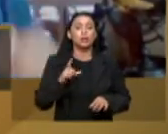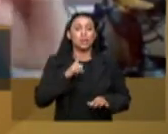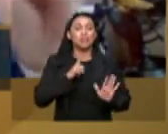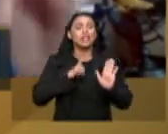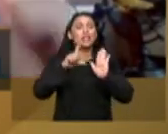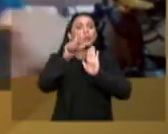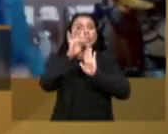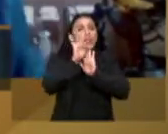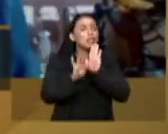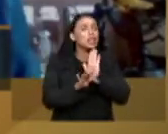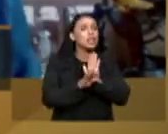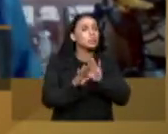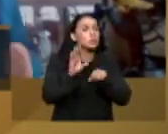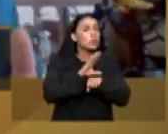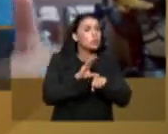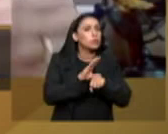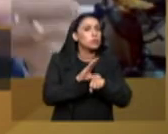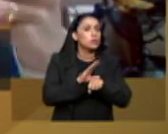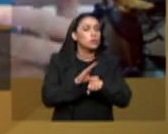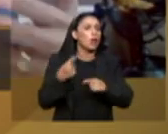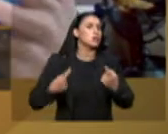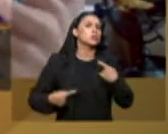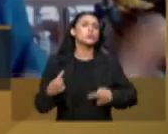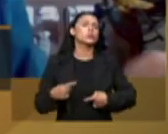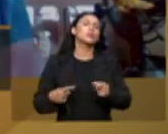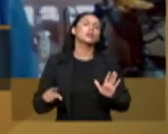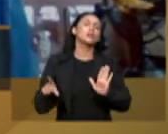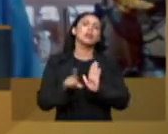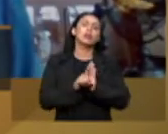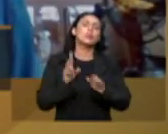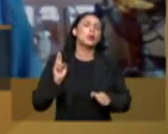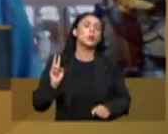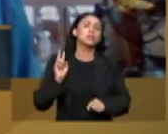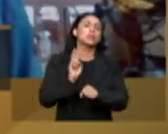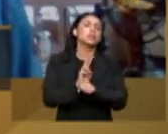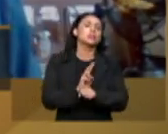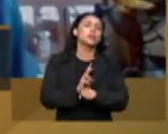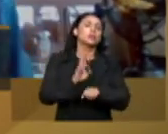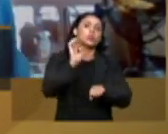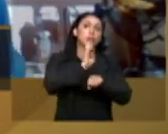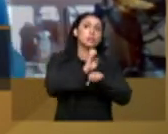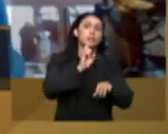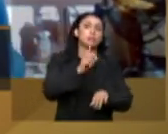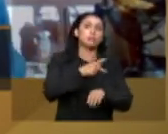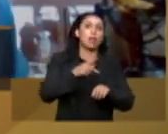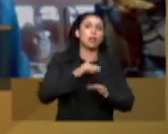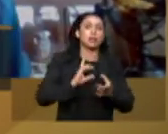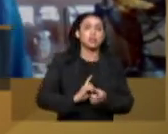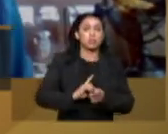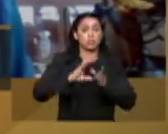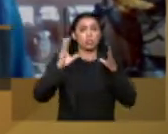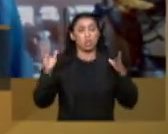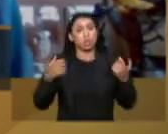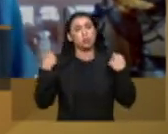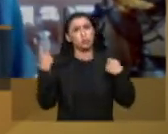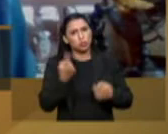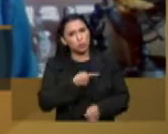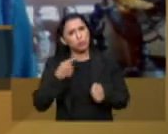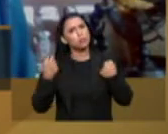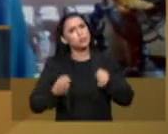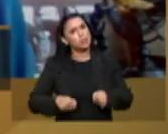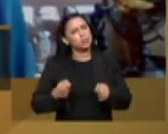texto constitucional? Qual que é a discussão de legalidade à luz da proteção de um Estado democrático de direito que nós precisamos